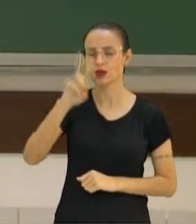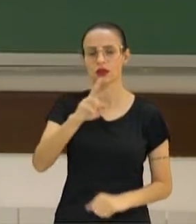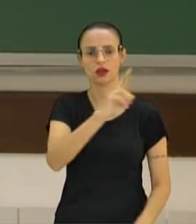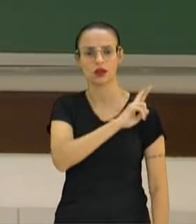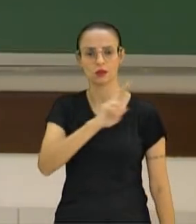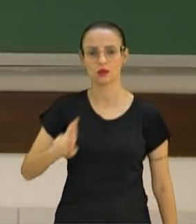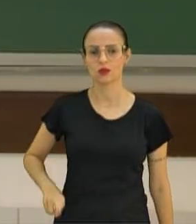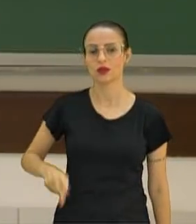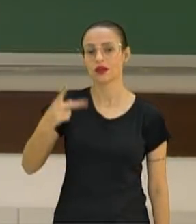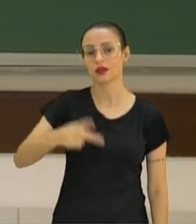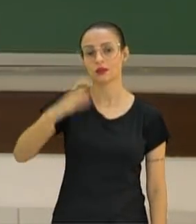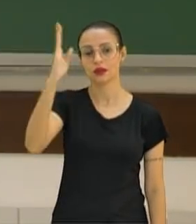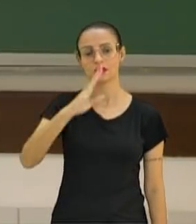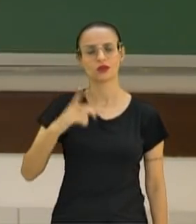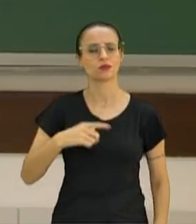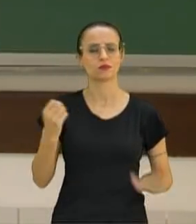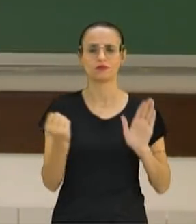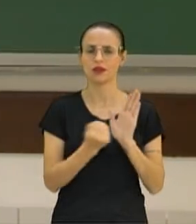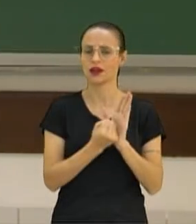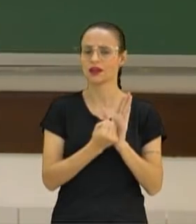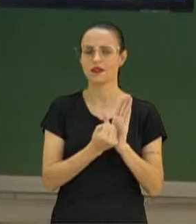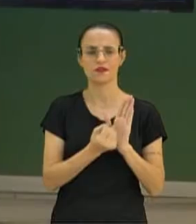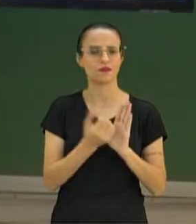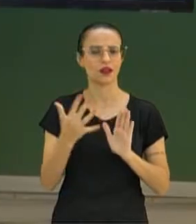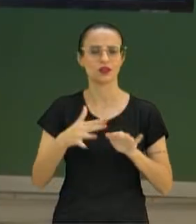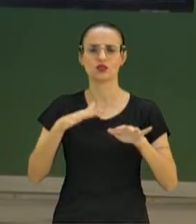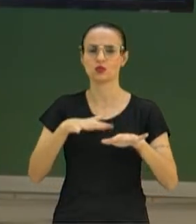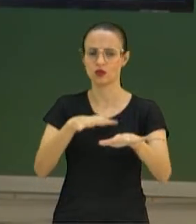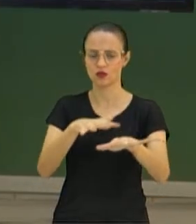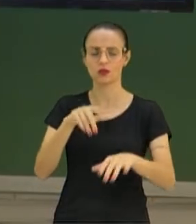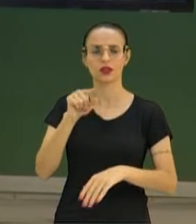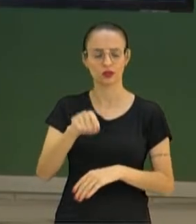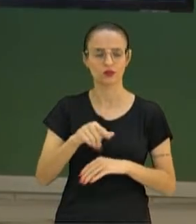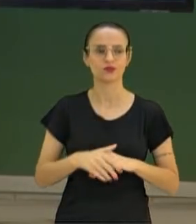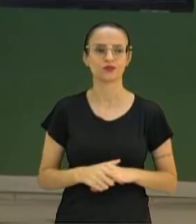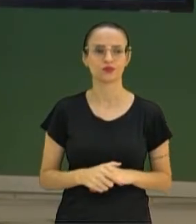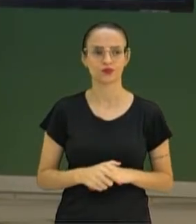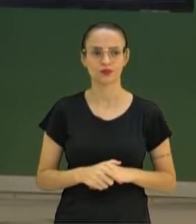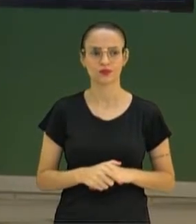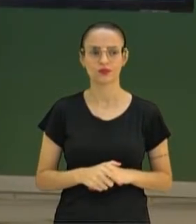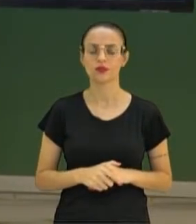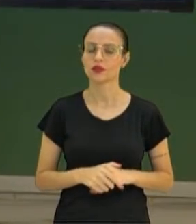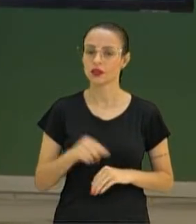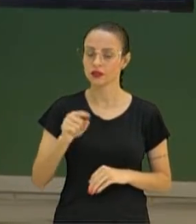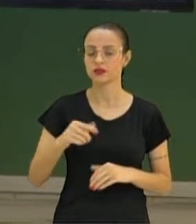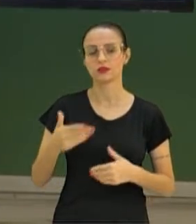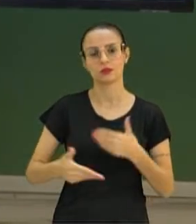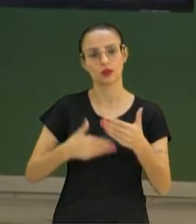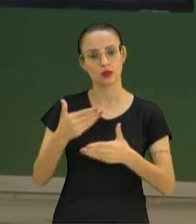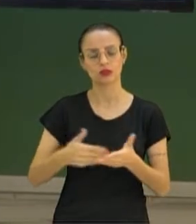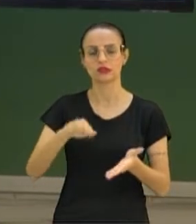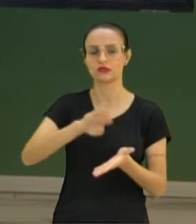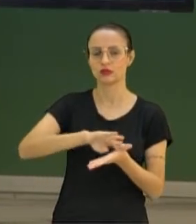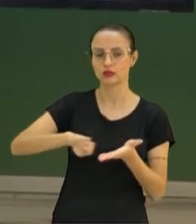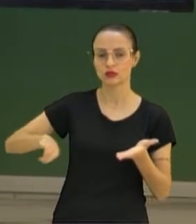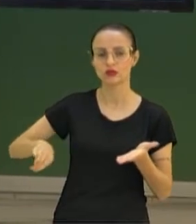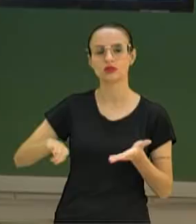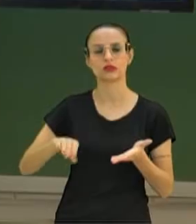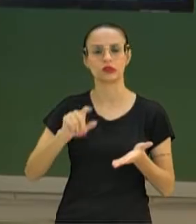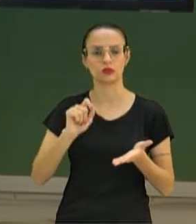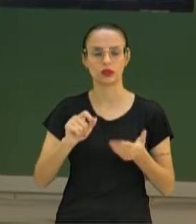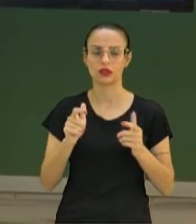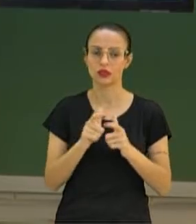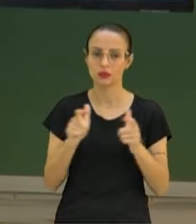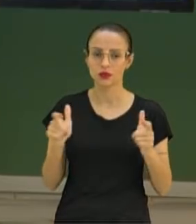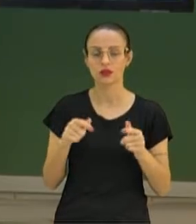Brasil foi marcada por vários movimentos de contestação à ordem, né? Esse processo de exclusão por grande